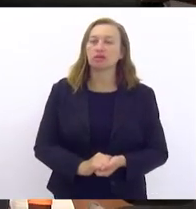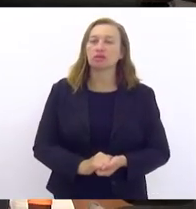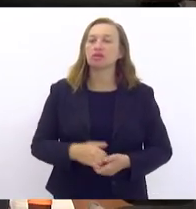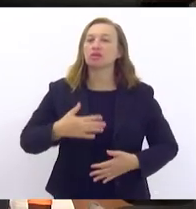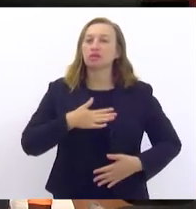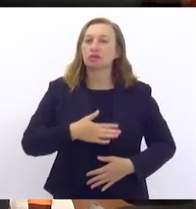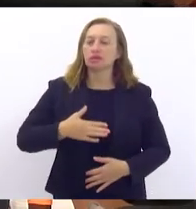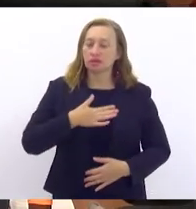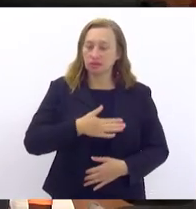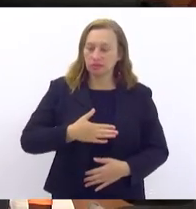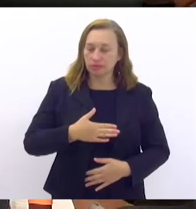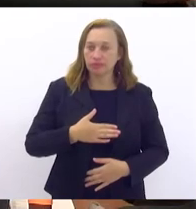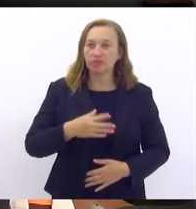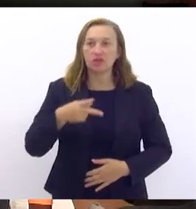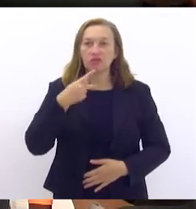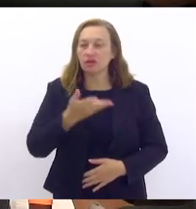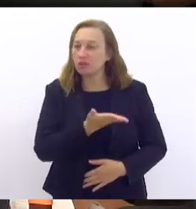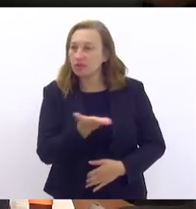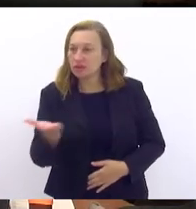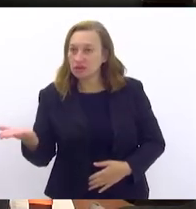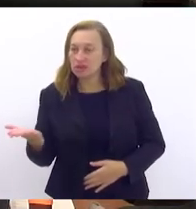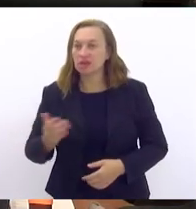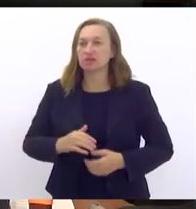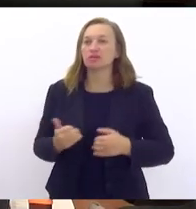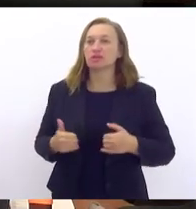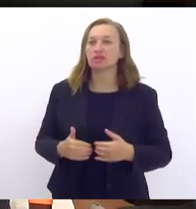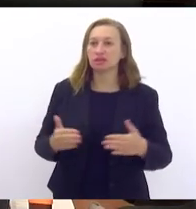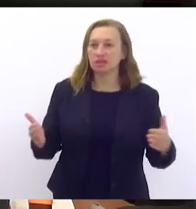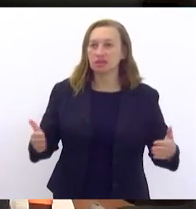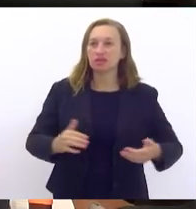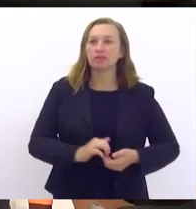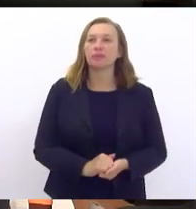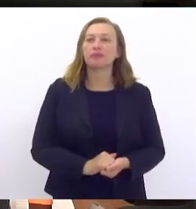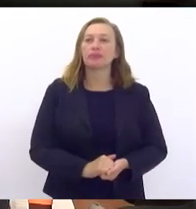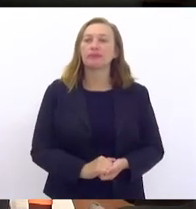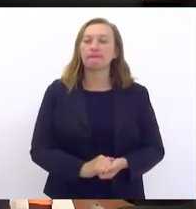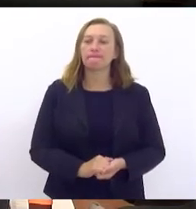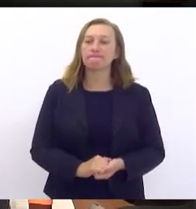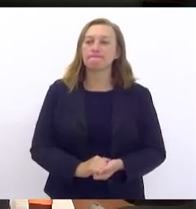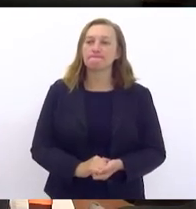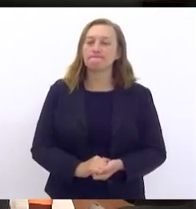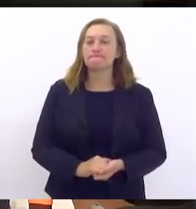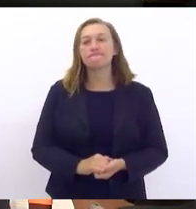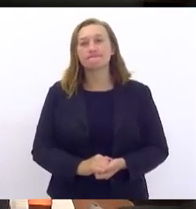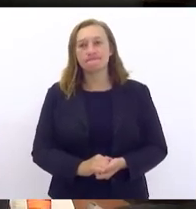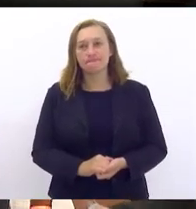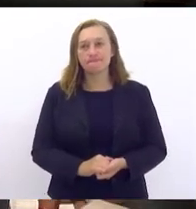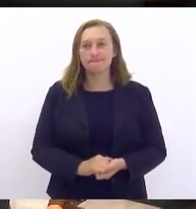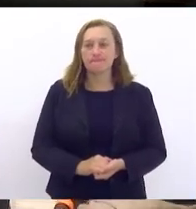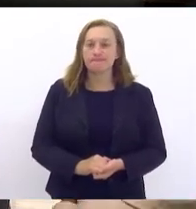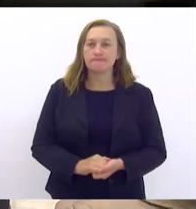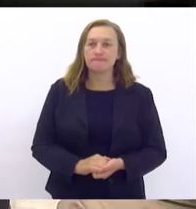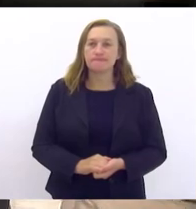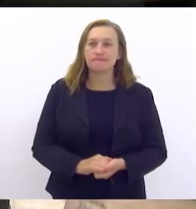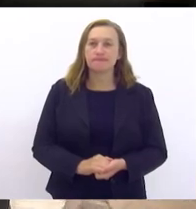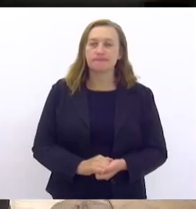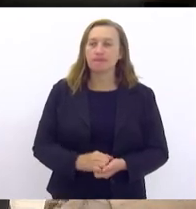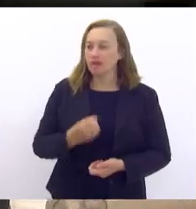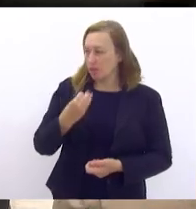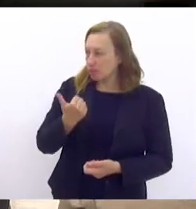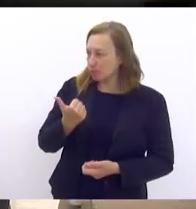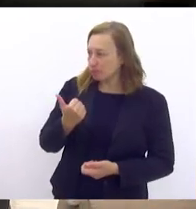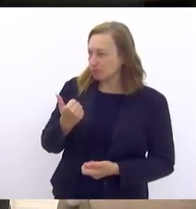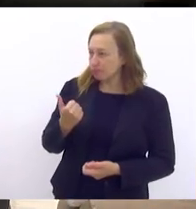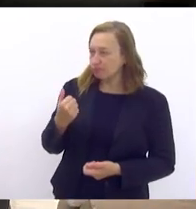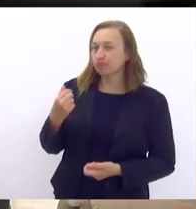que me dirijo a todos vocês na abertura Ah pois não agora tá